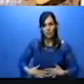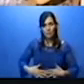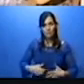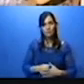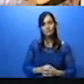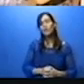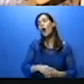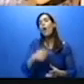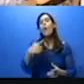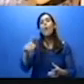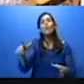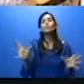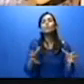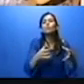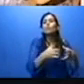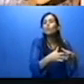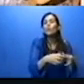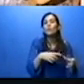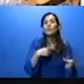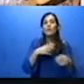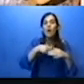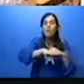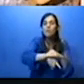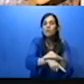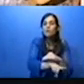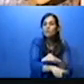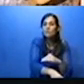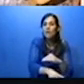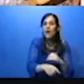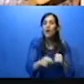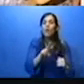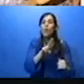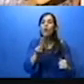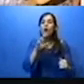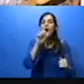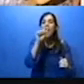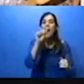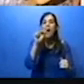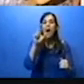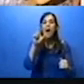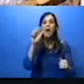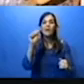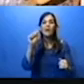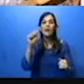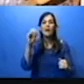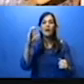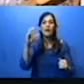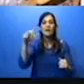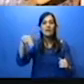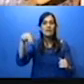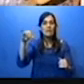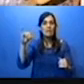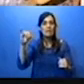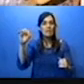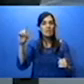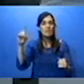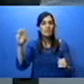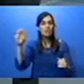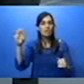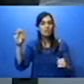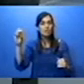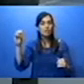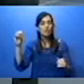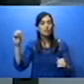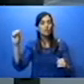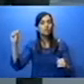Agora, um grupo que eu vou aprofundar, e no começo, anteriormente eu citei que qual foi o segundo grupo de animais que vieram para a Terra após